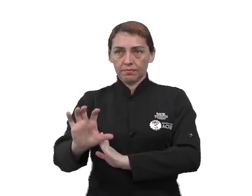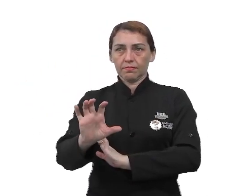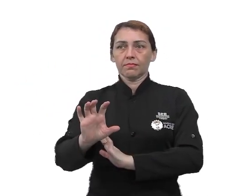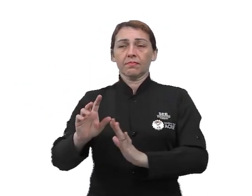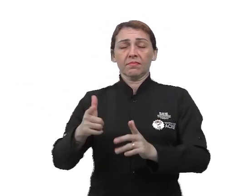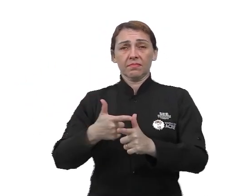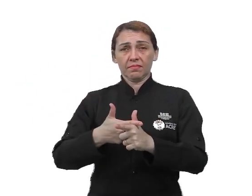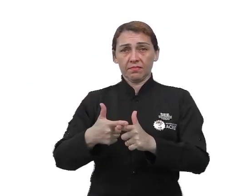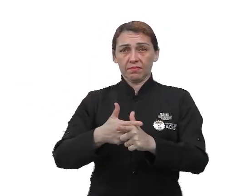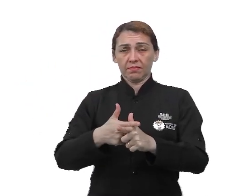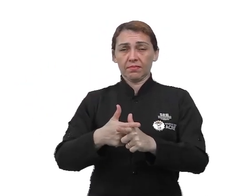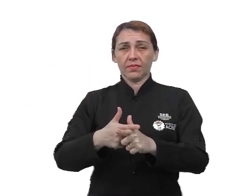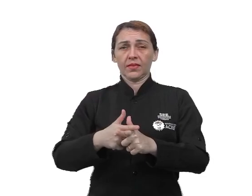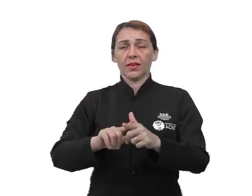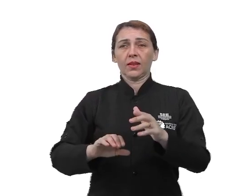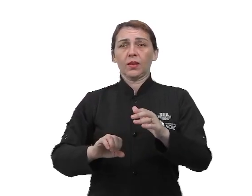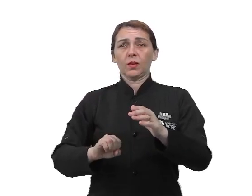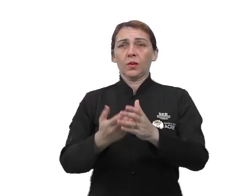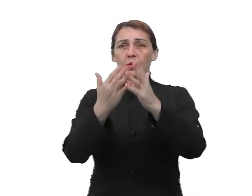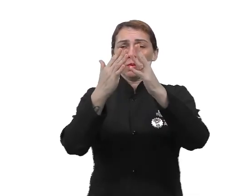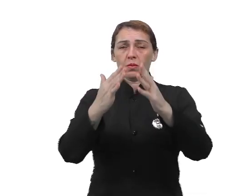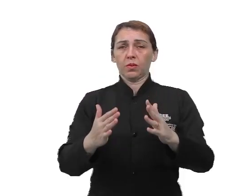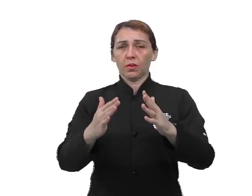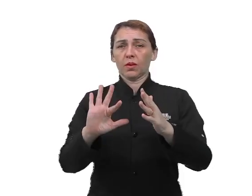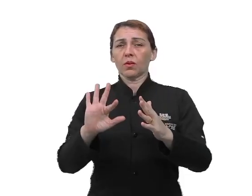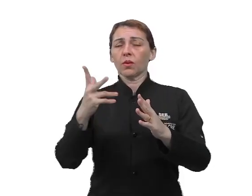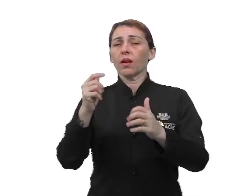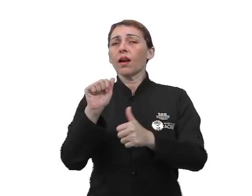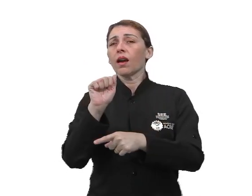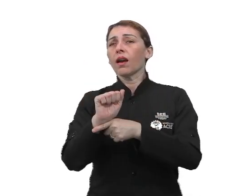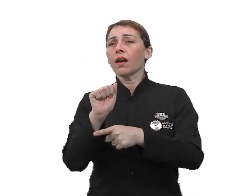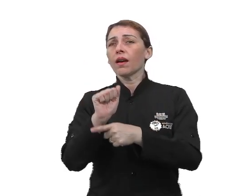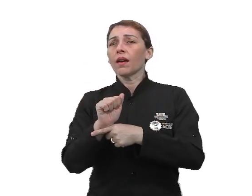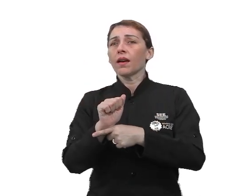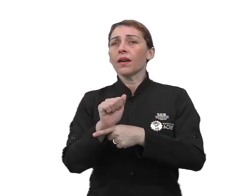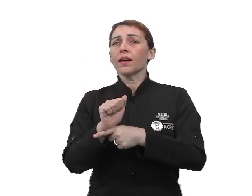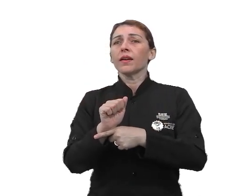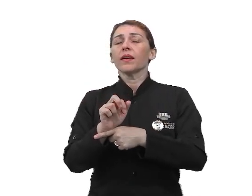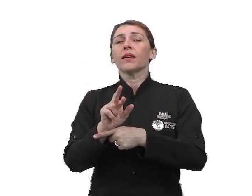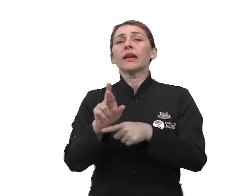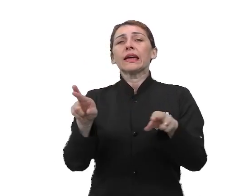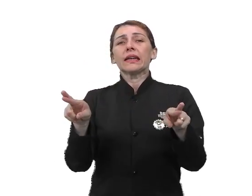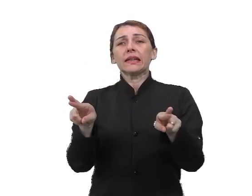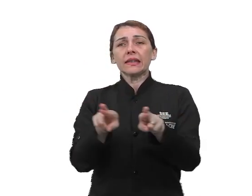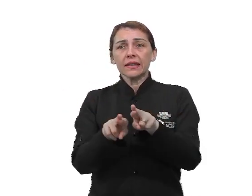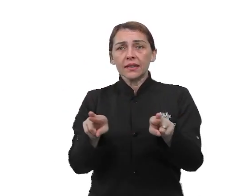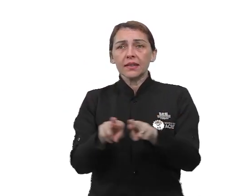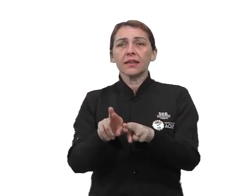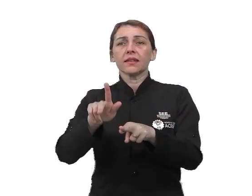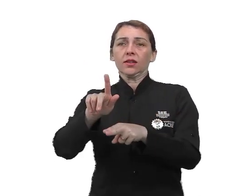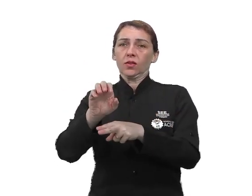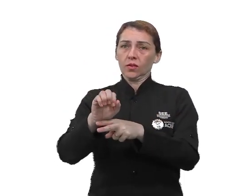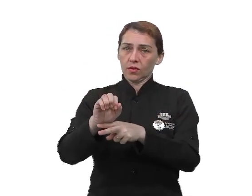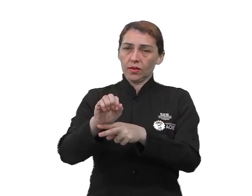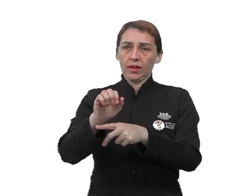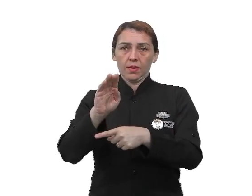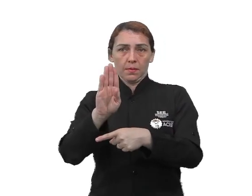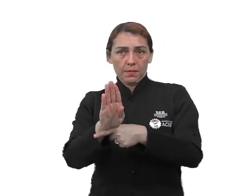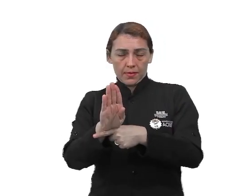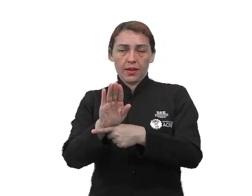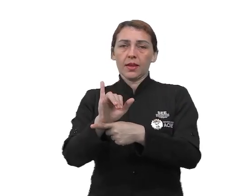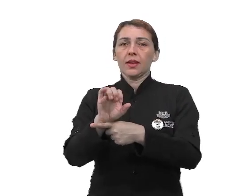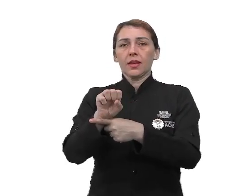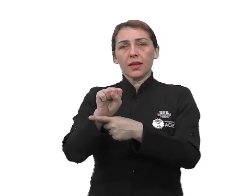erosivos decorrentes da letra A, resistência geológica, letra B, instabilidade do